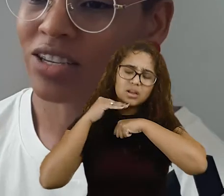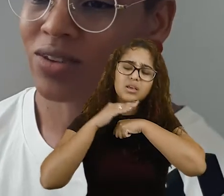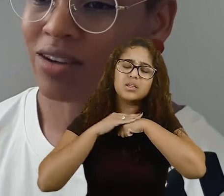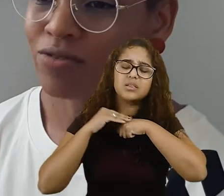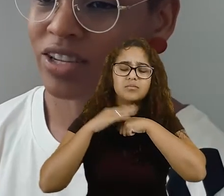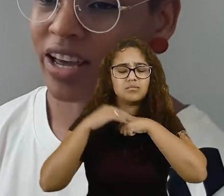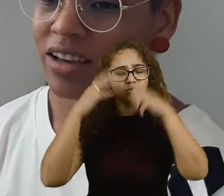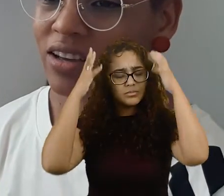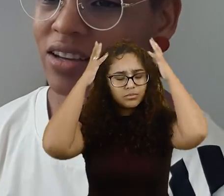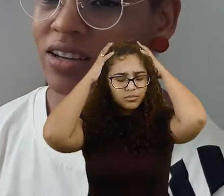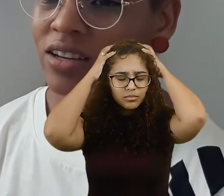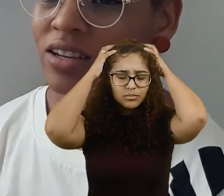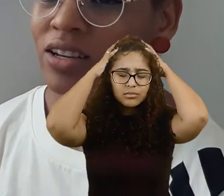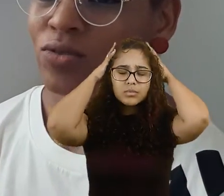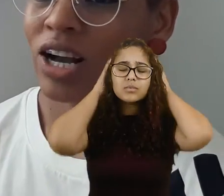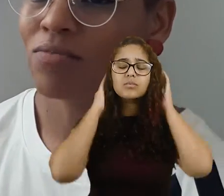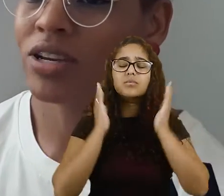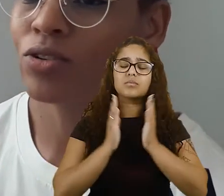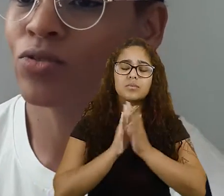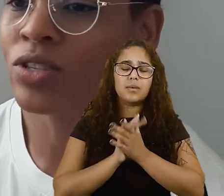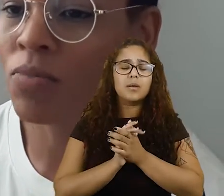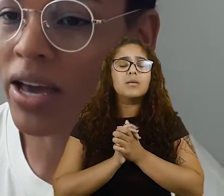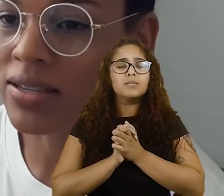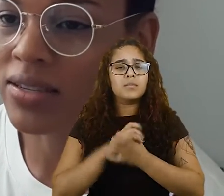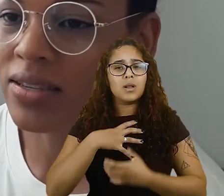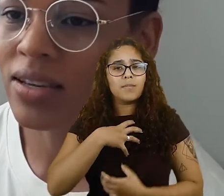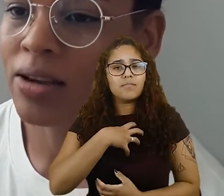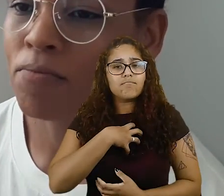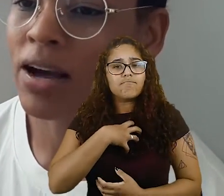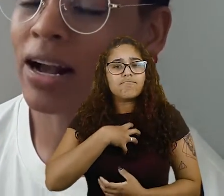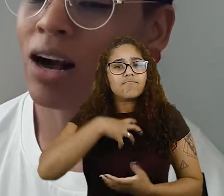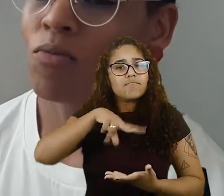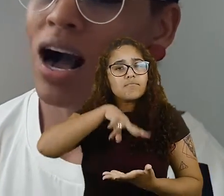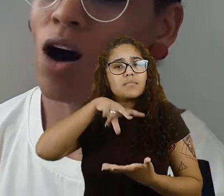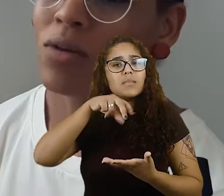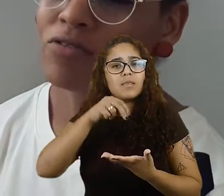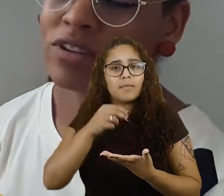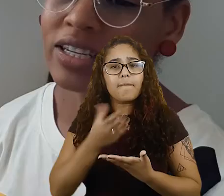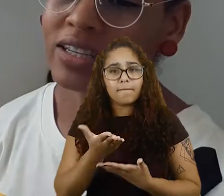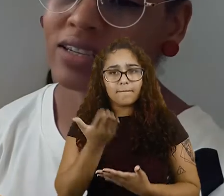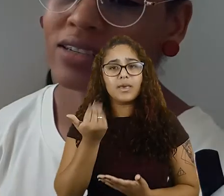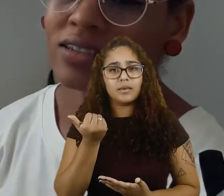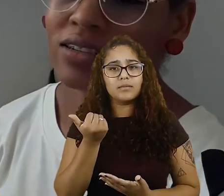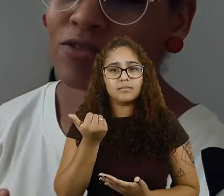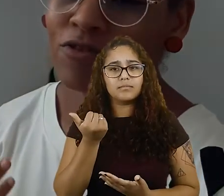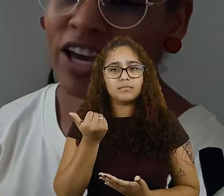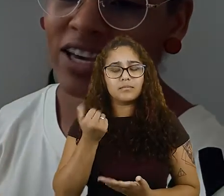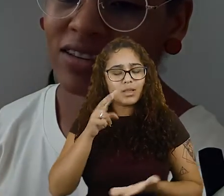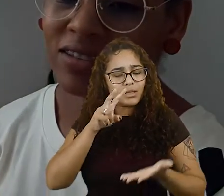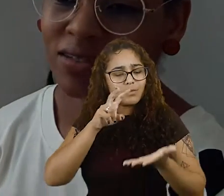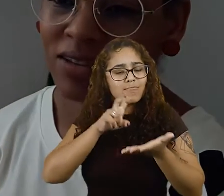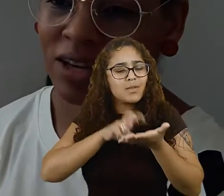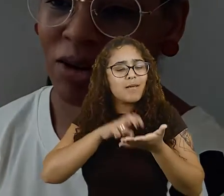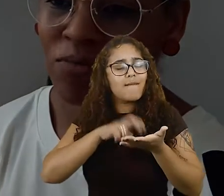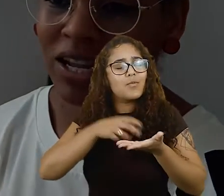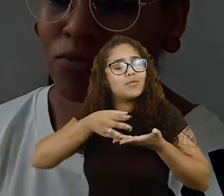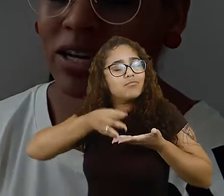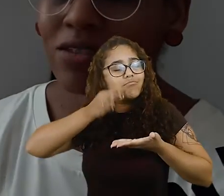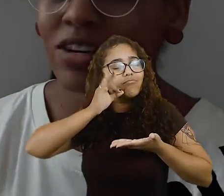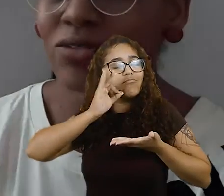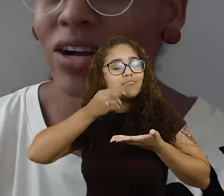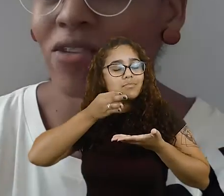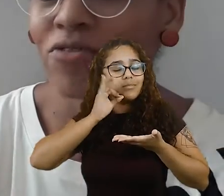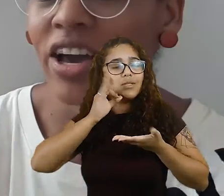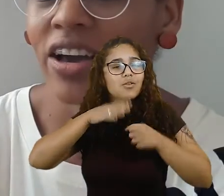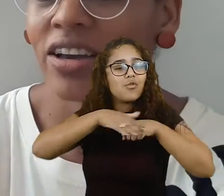e faz um cafuné, no cabelo ou nos pés, para acalmar a alma aflita. Vem, pela